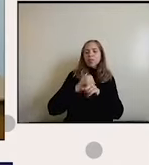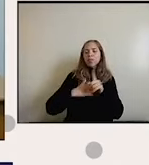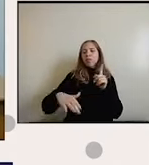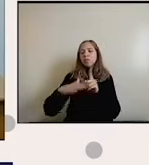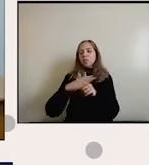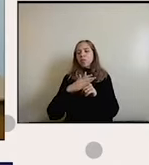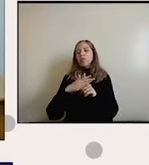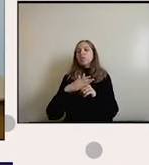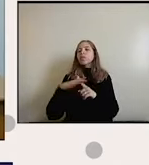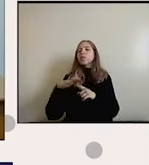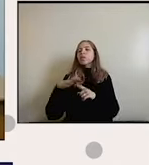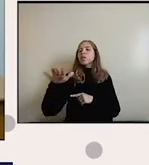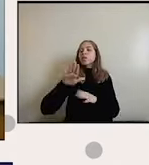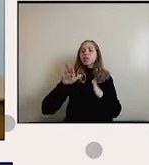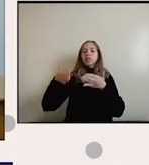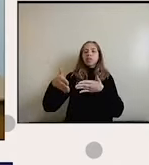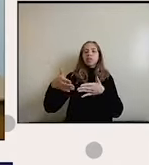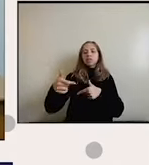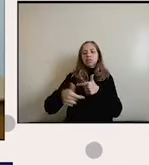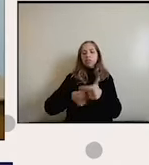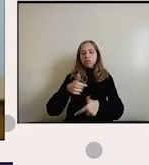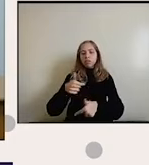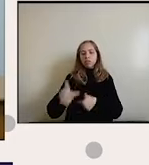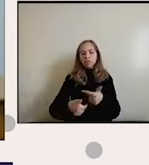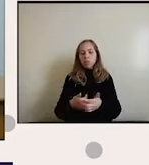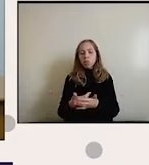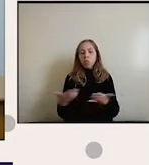trabalho. Tivemos hoje